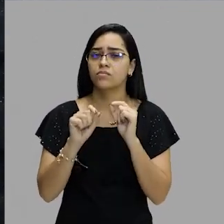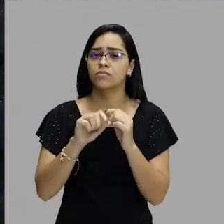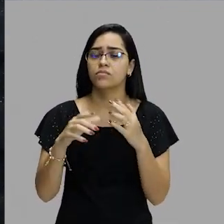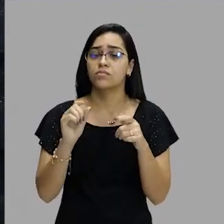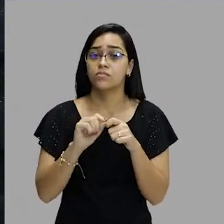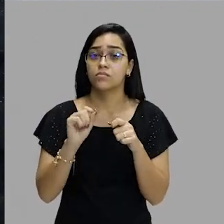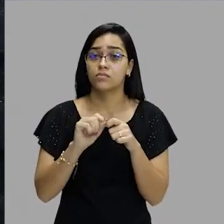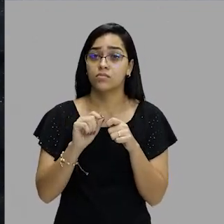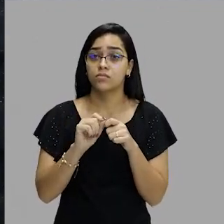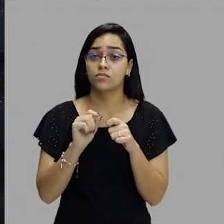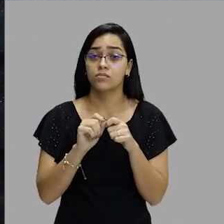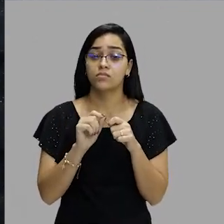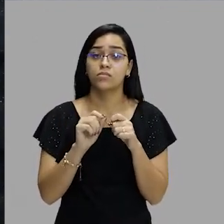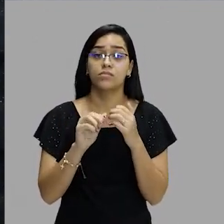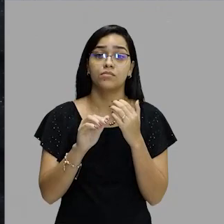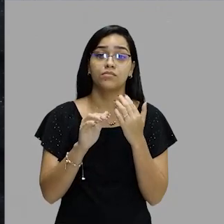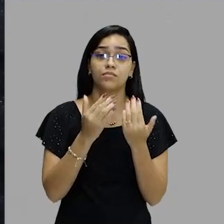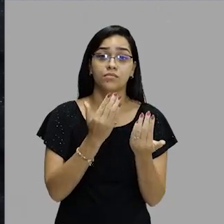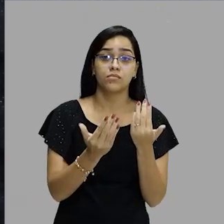uma analogia